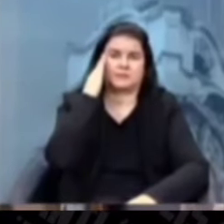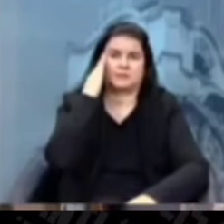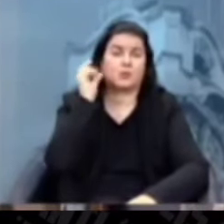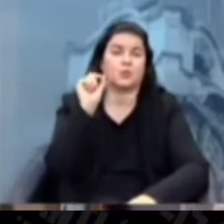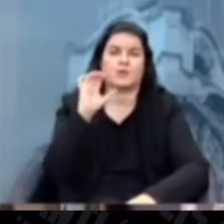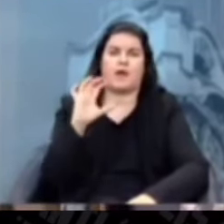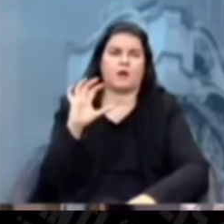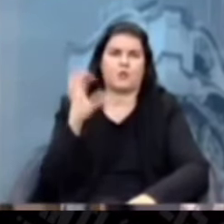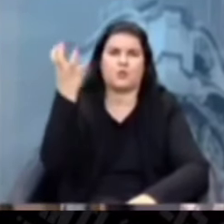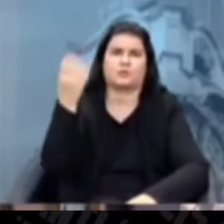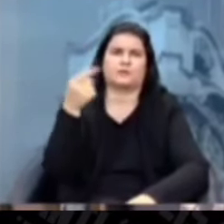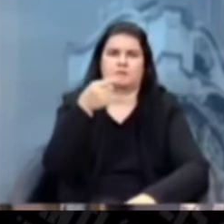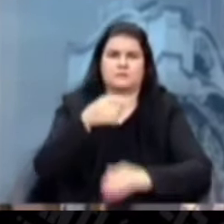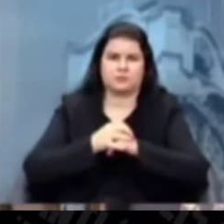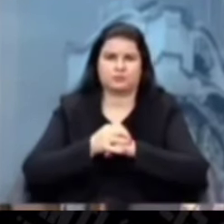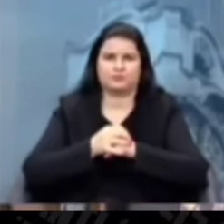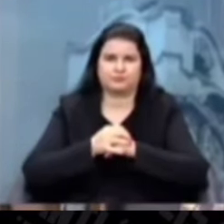está acontecendo.